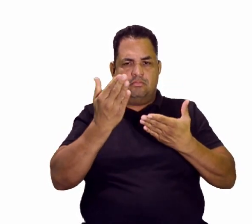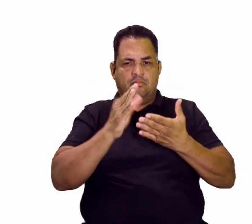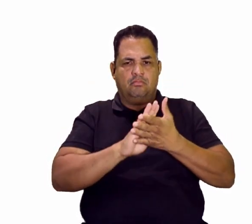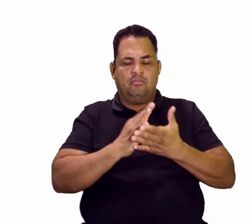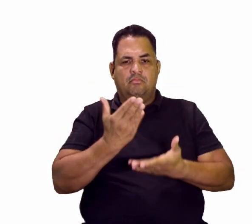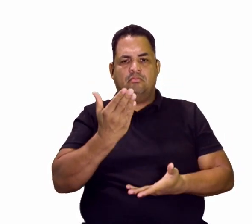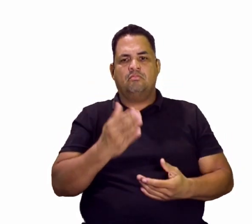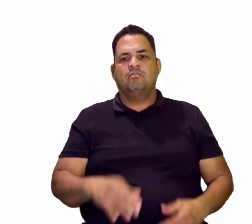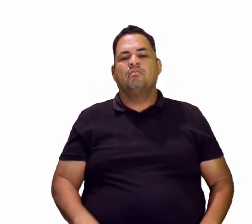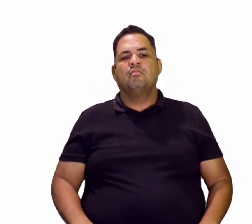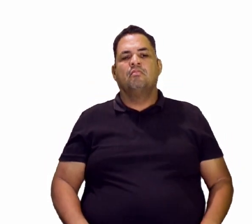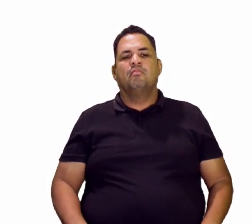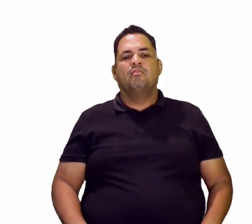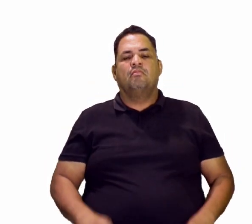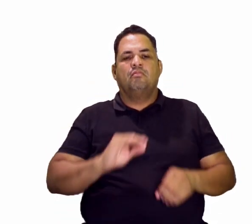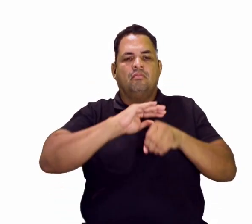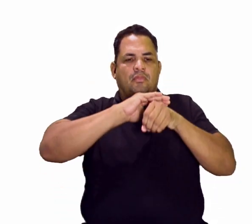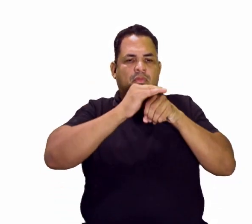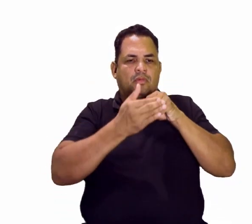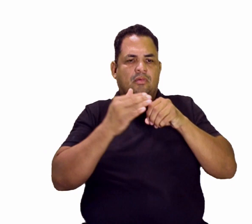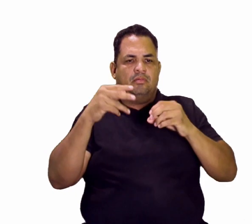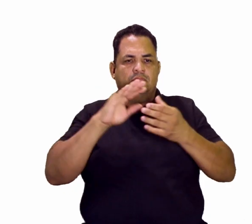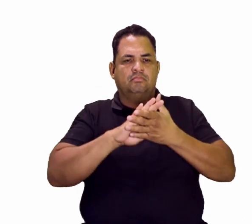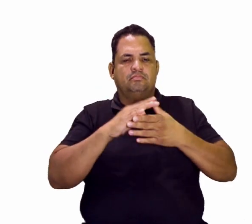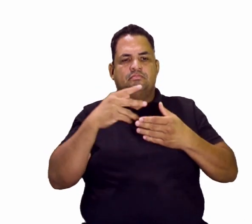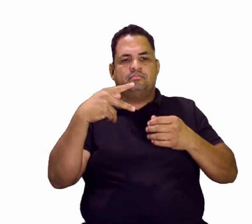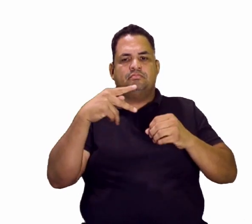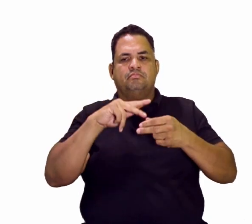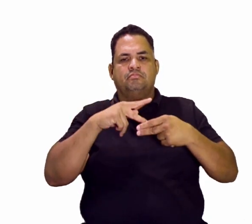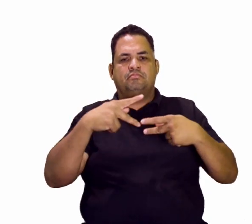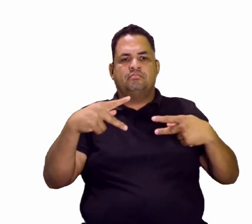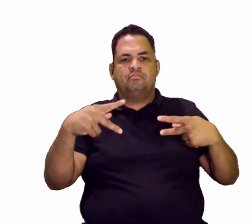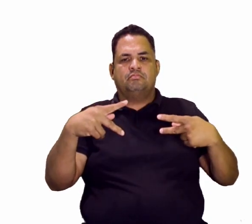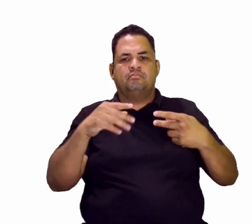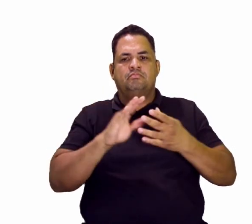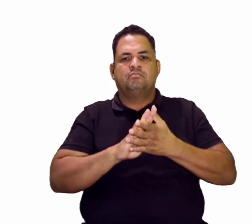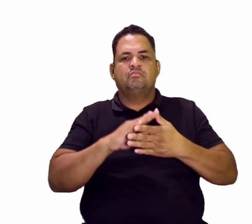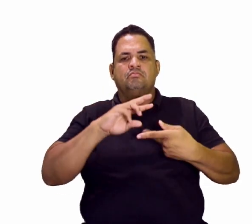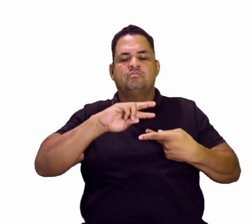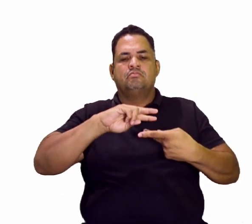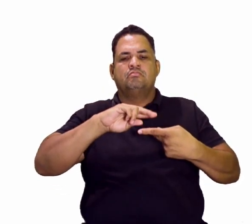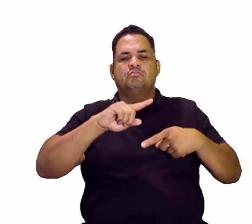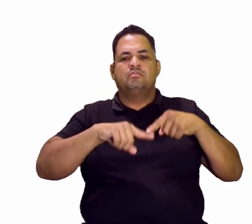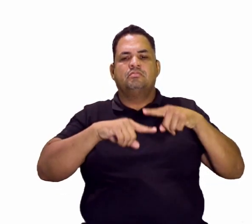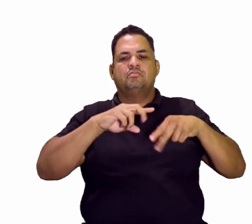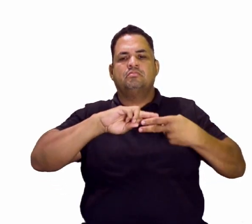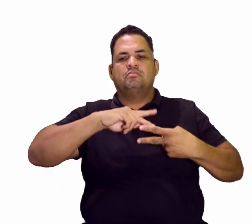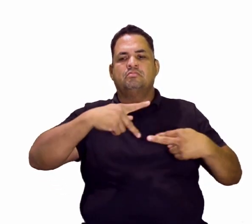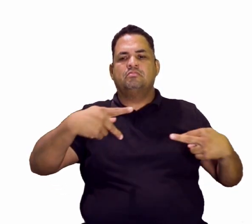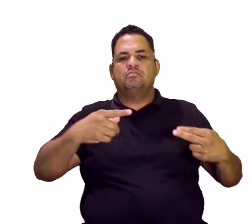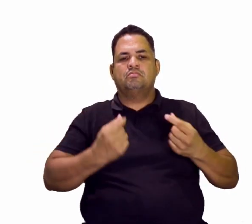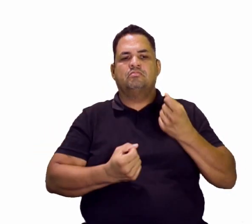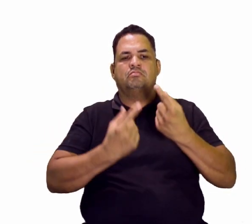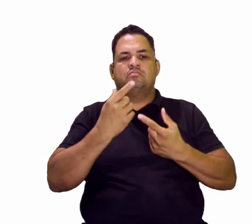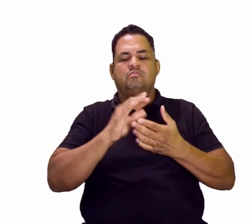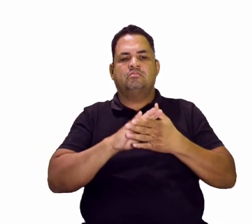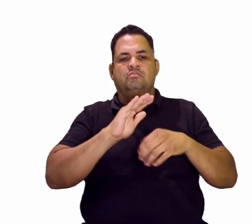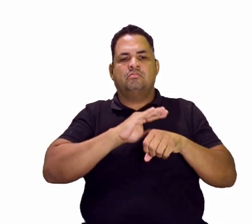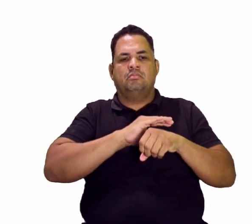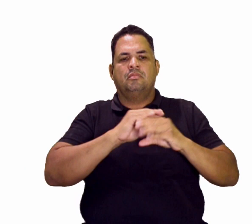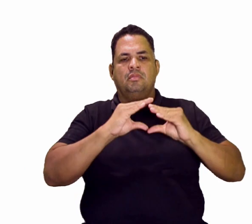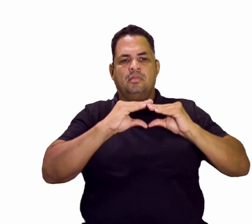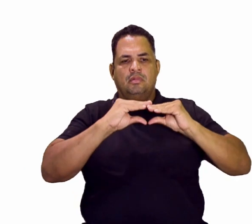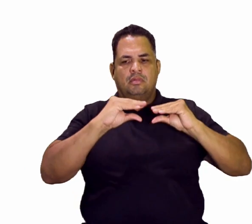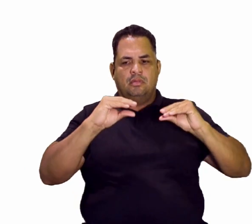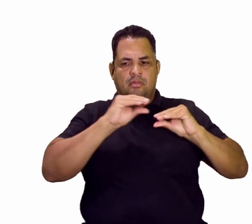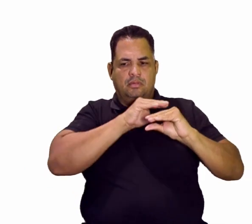esse ser, que é a cápsula proteica, envolvendo material genético. E alguns são